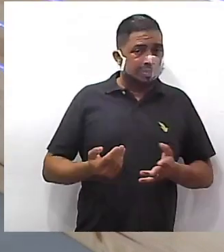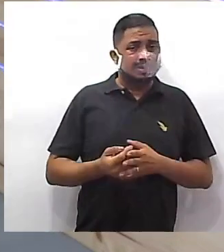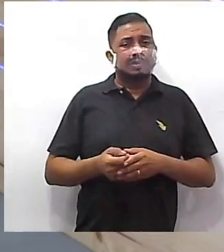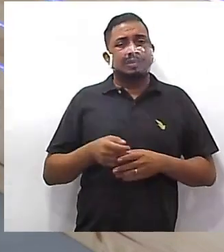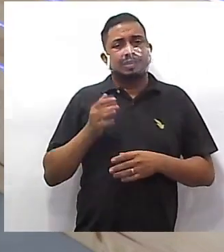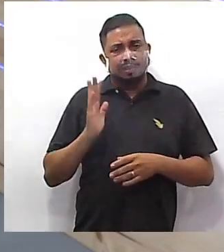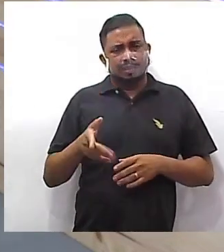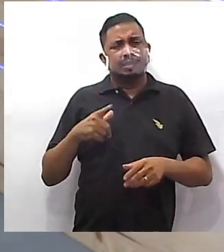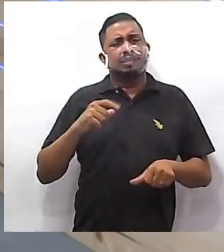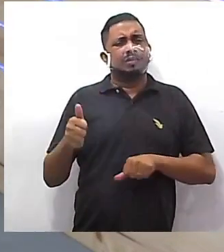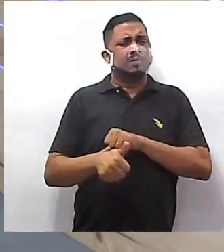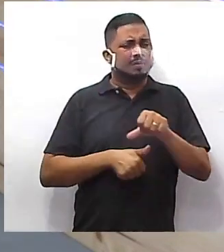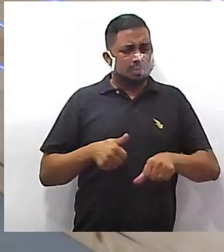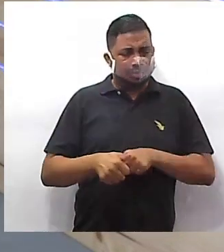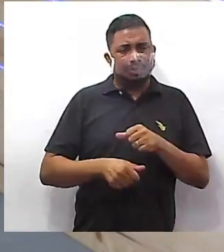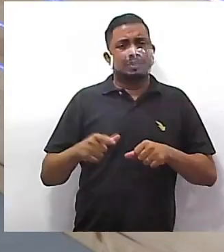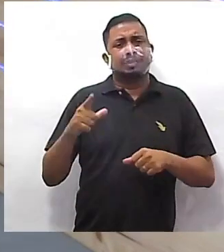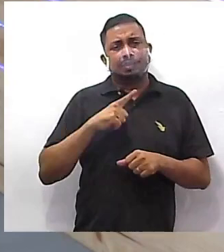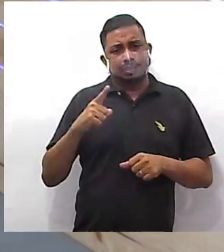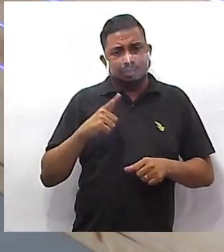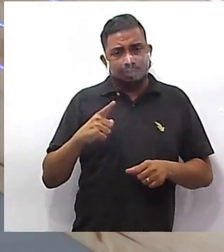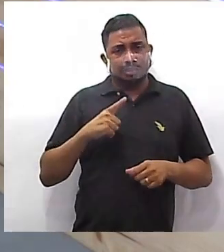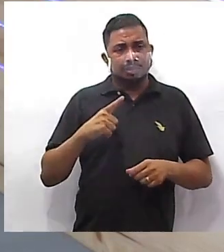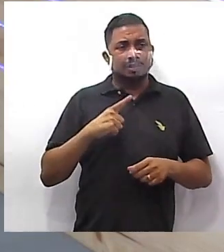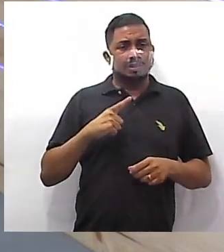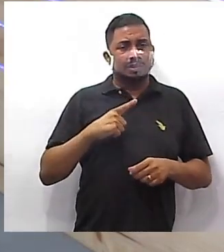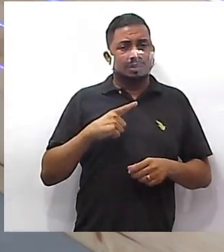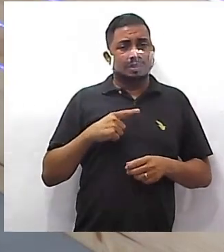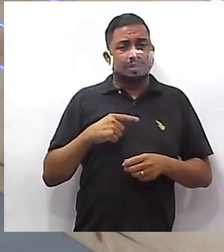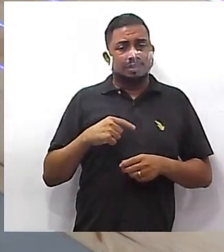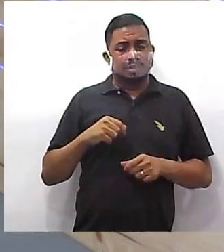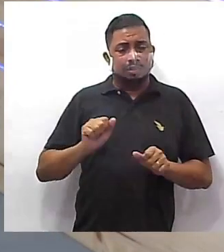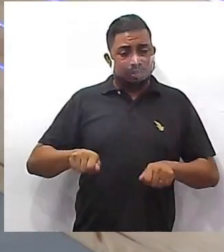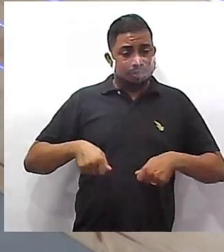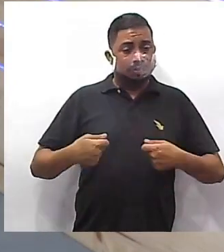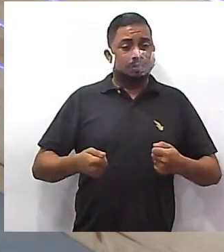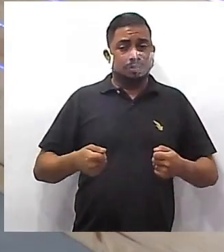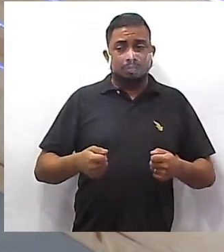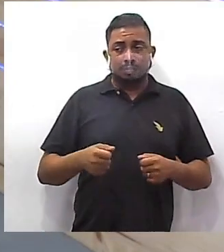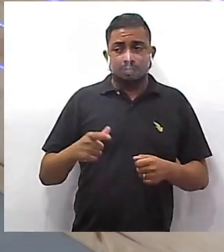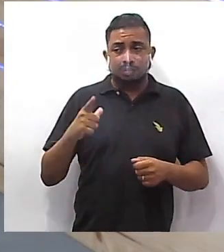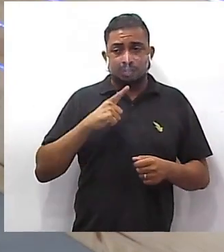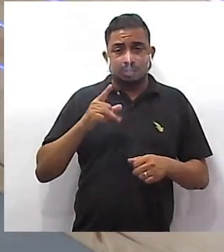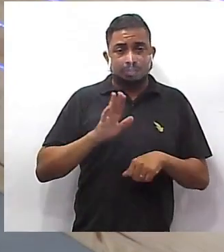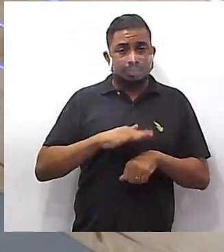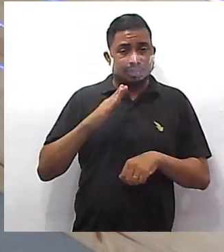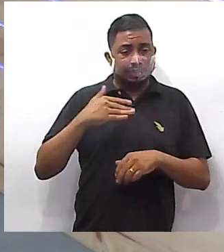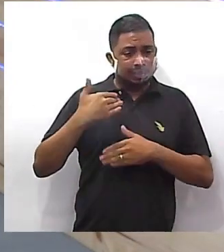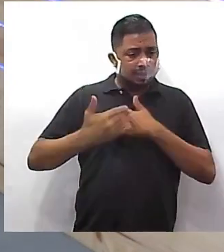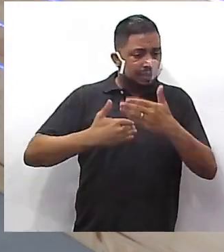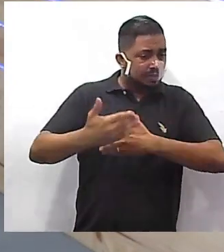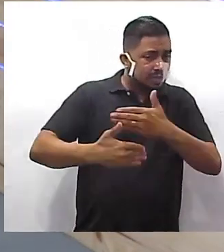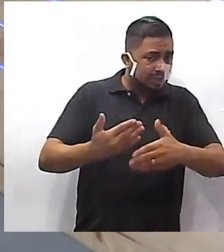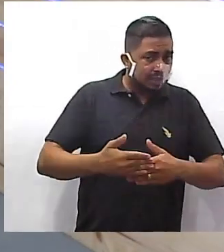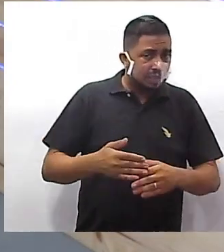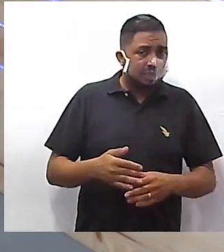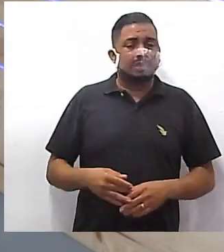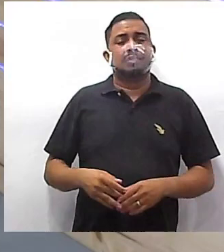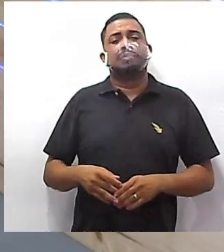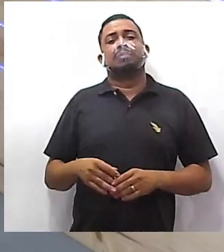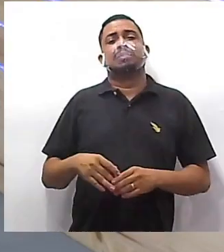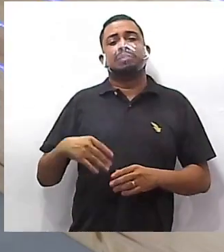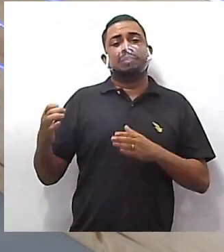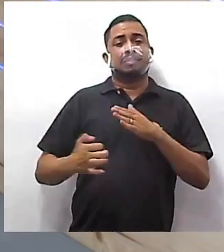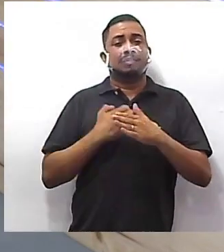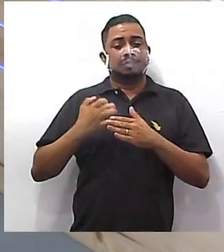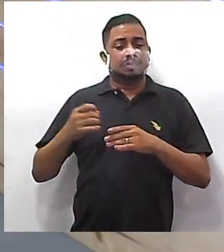uma mudança, existe um suporte que está mais avançado, onde uma empresa ela